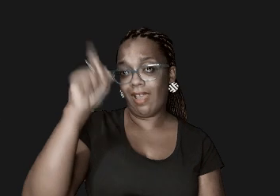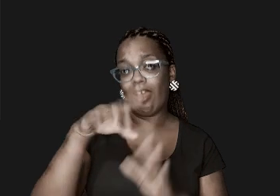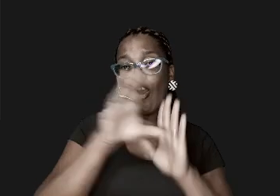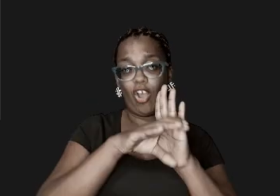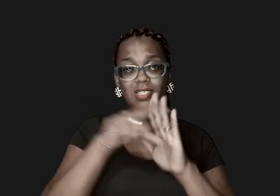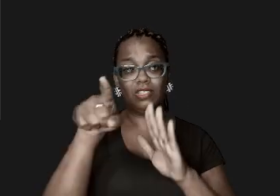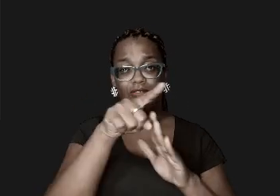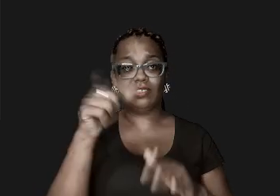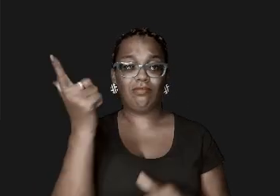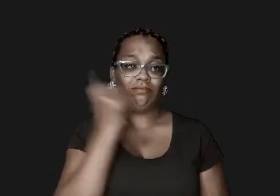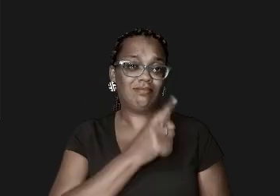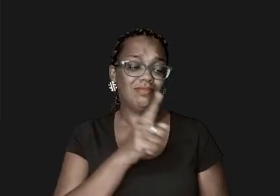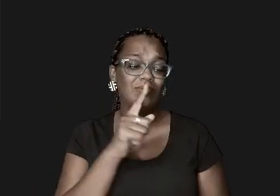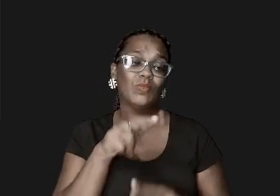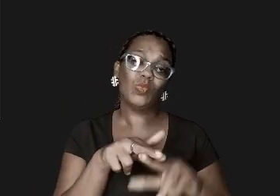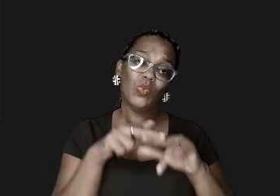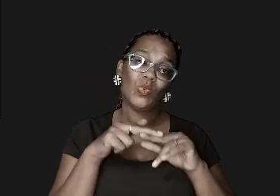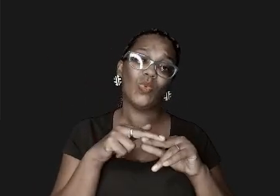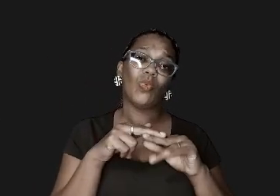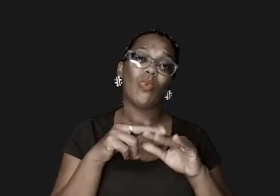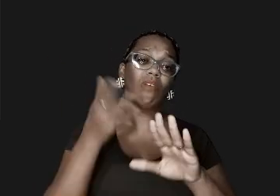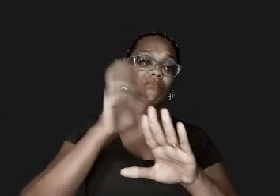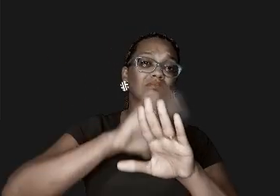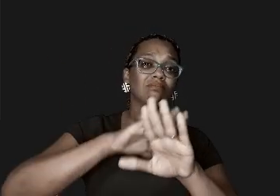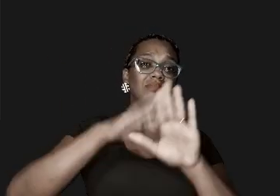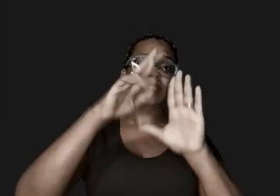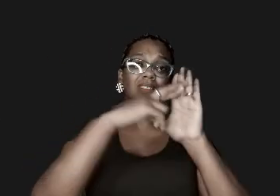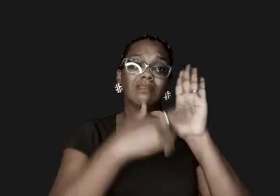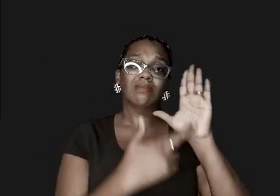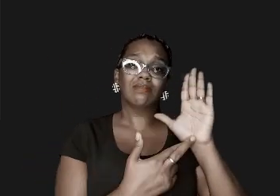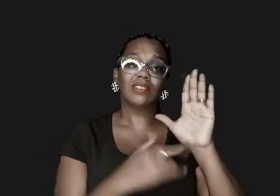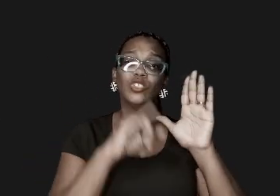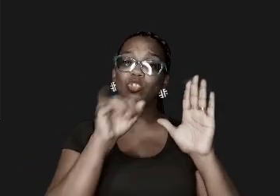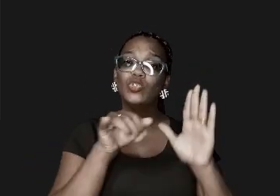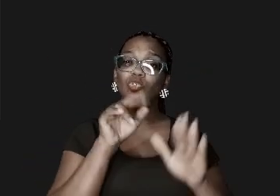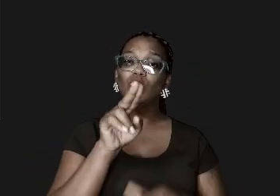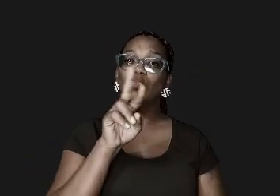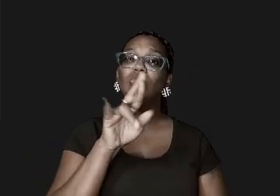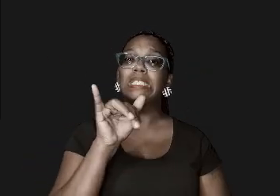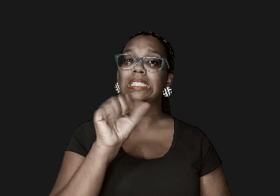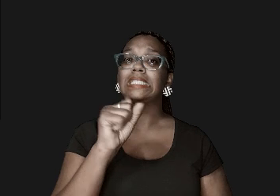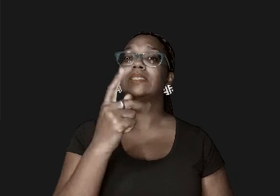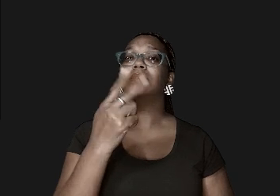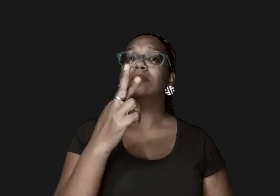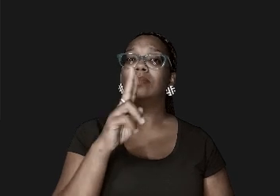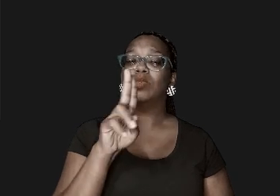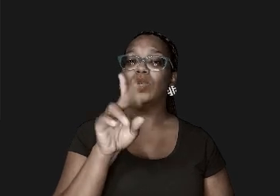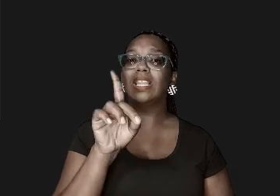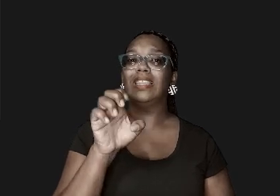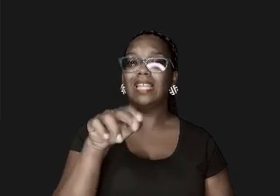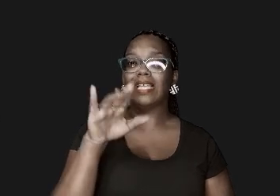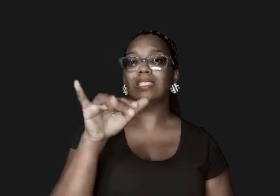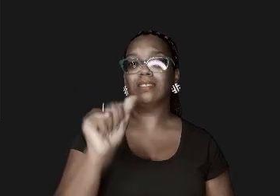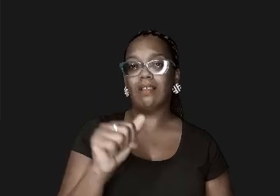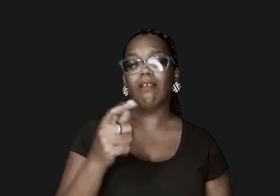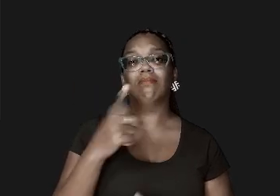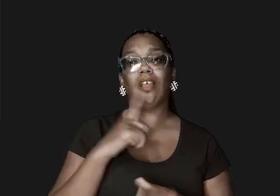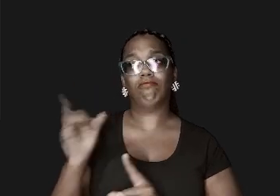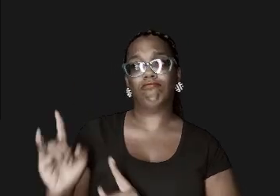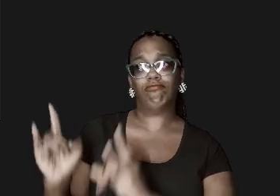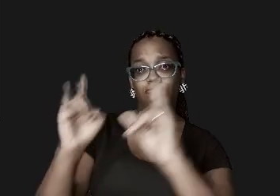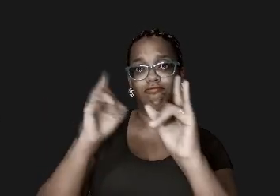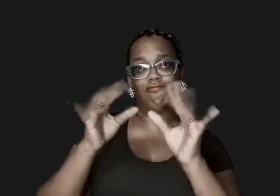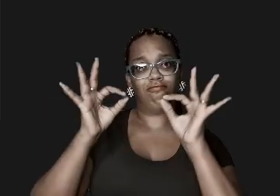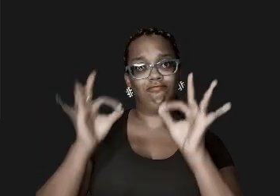e deviam ser divulgados Como de fato relevante e esse conceito de fato levante também é um conceito que você obtém a partir do